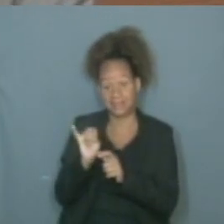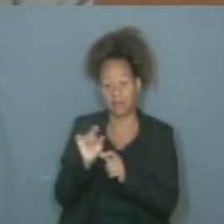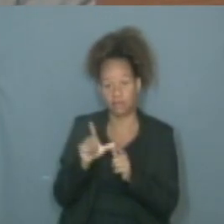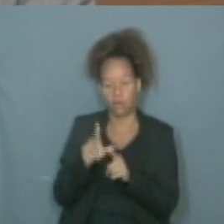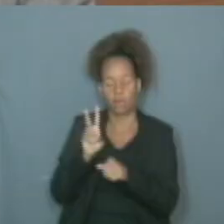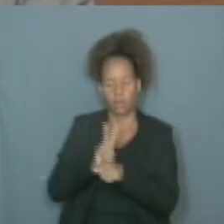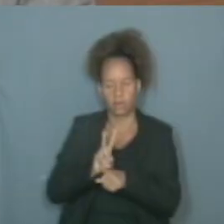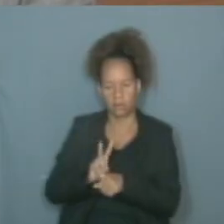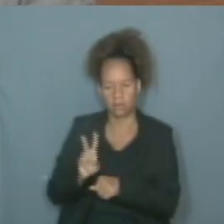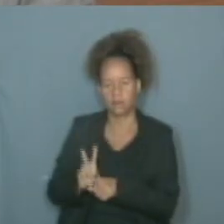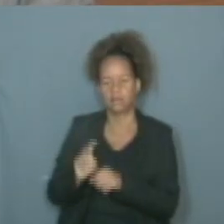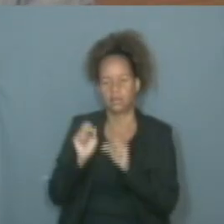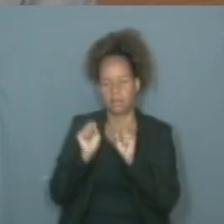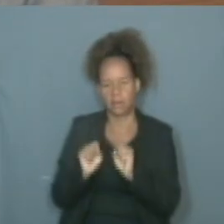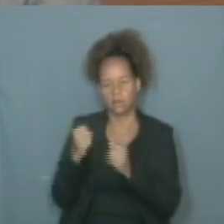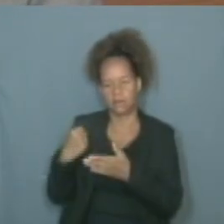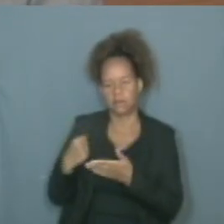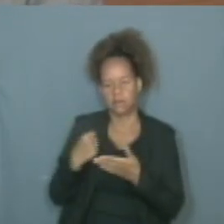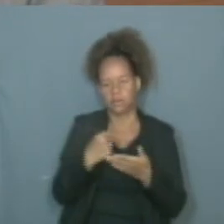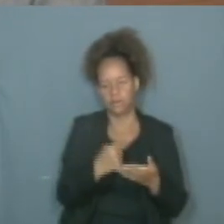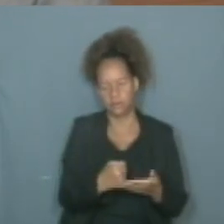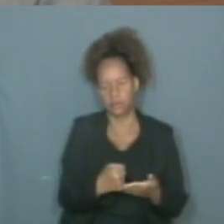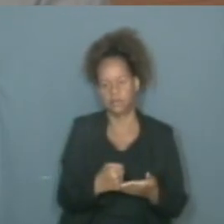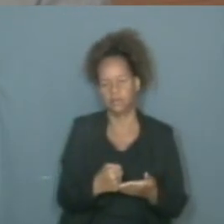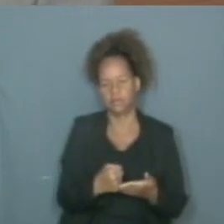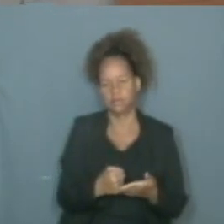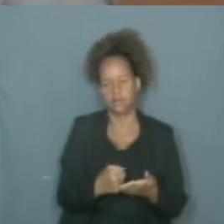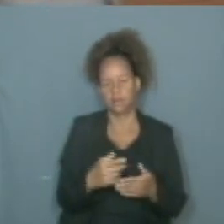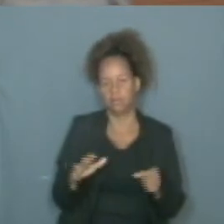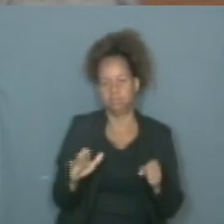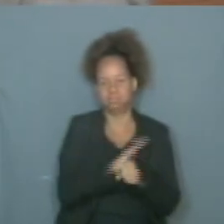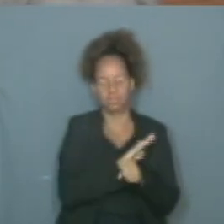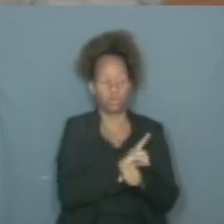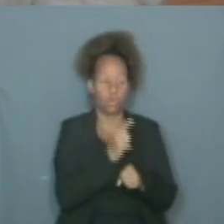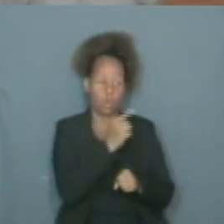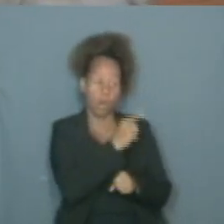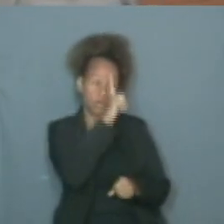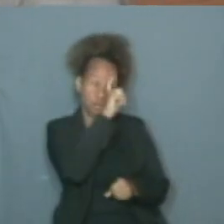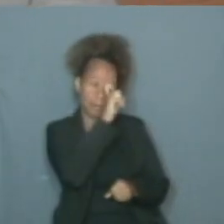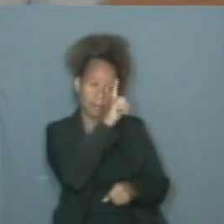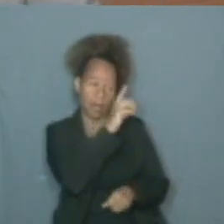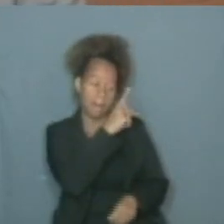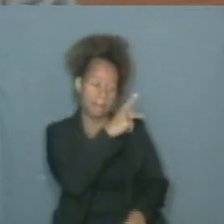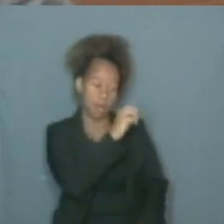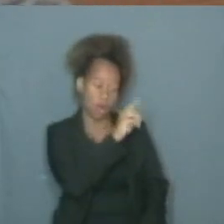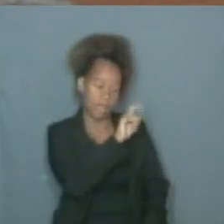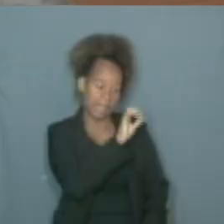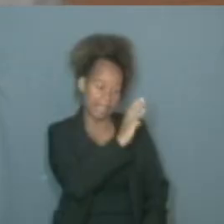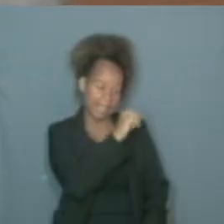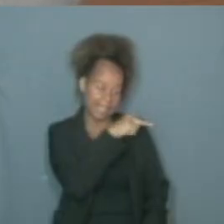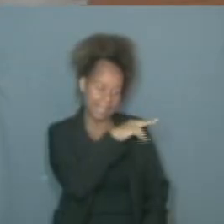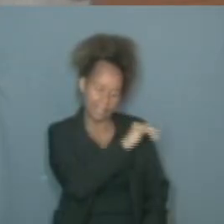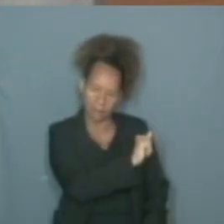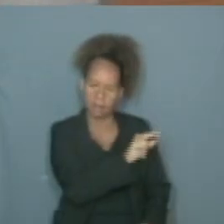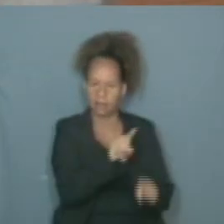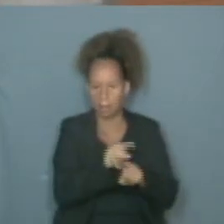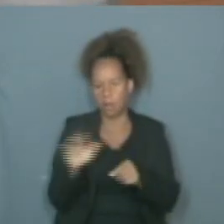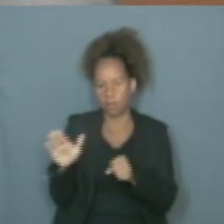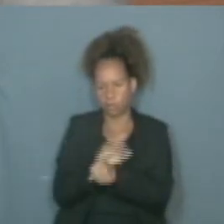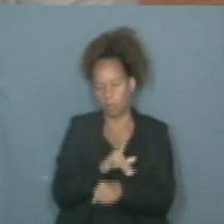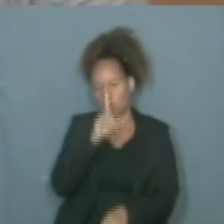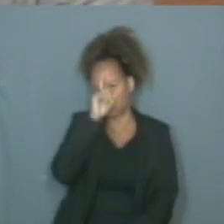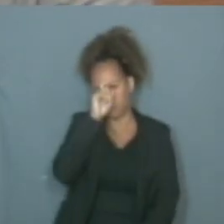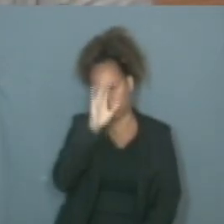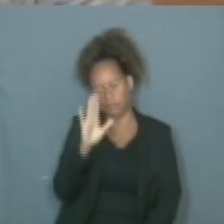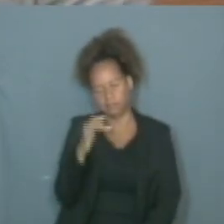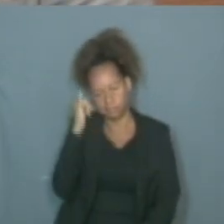bem cuidado, ele pode ajudar a não lotar uma policlínica e, por consequência, não lotar um